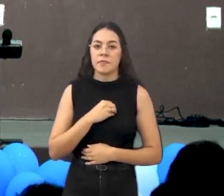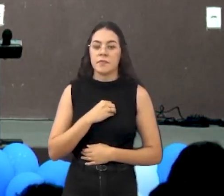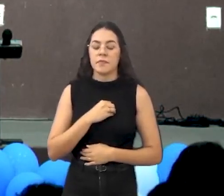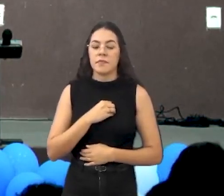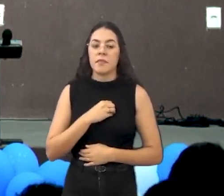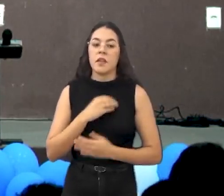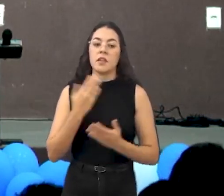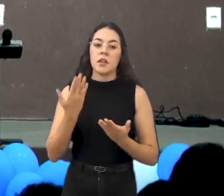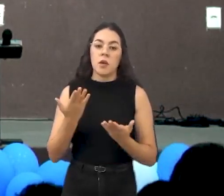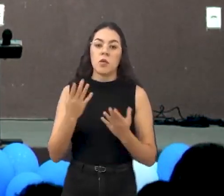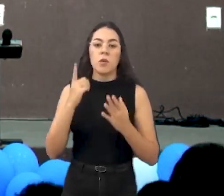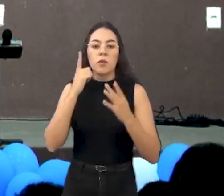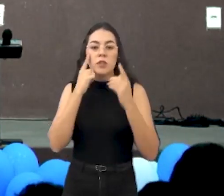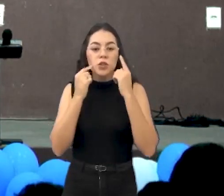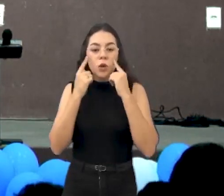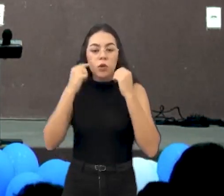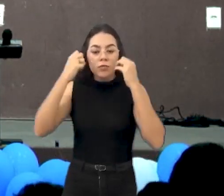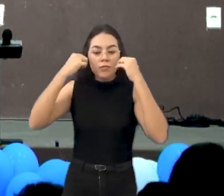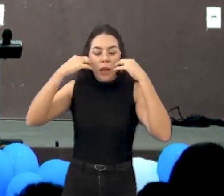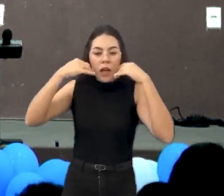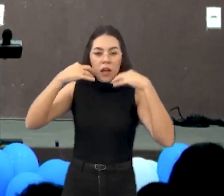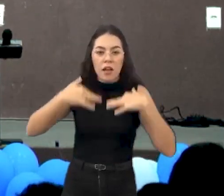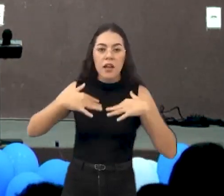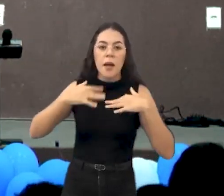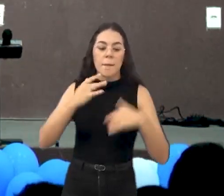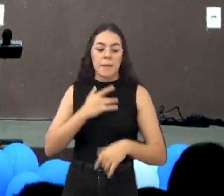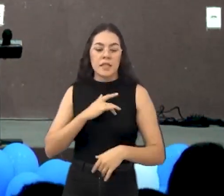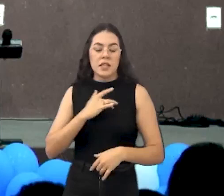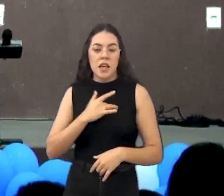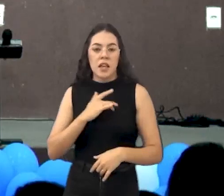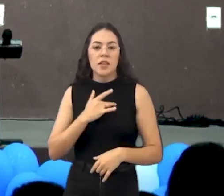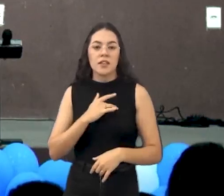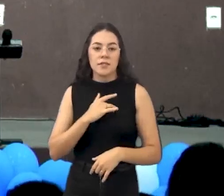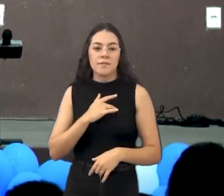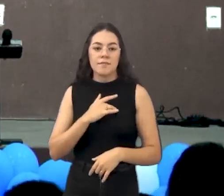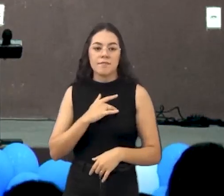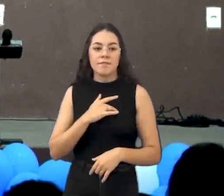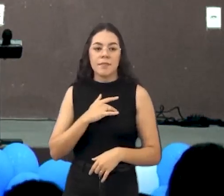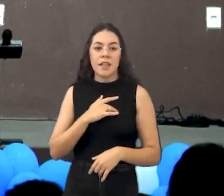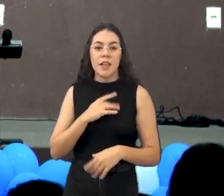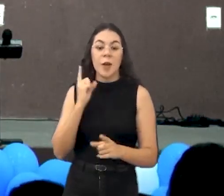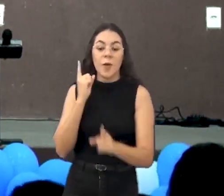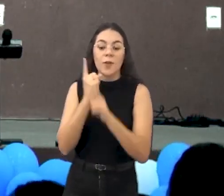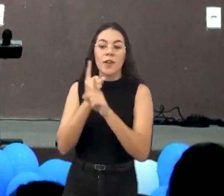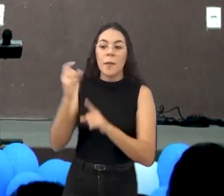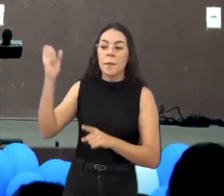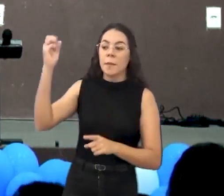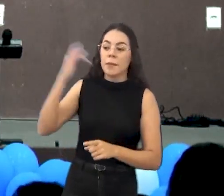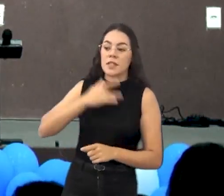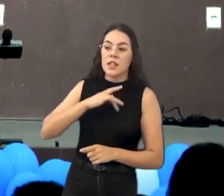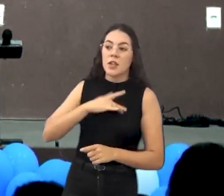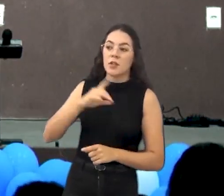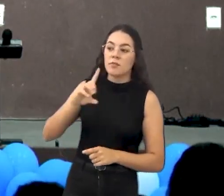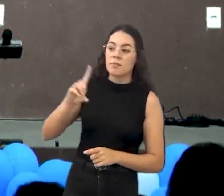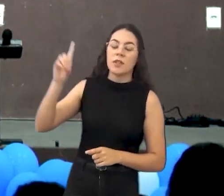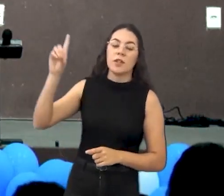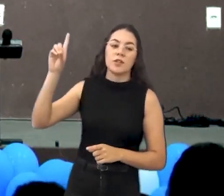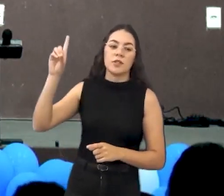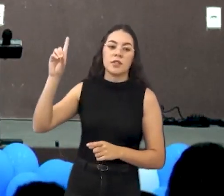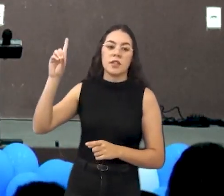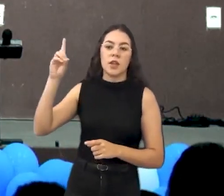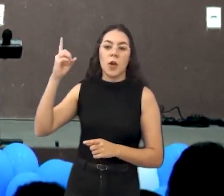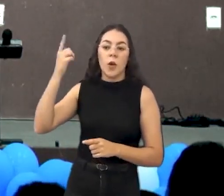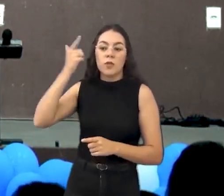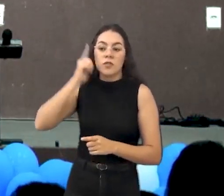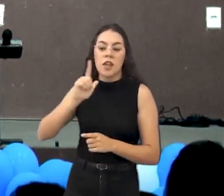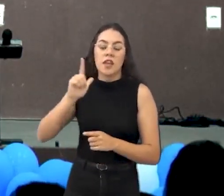Diante desse quadro de lágrimas, diante de nossa miséria, que achamos a misericórdia do Senhor, que consola as nossas lágrimas pelo perdão da graça, nos